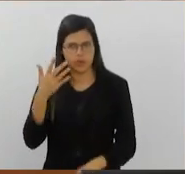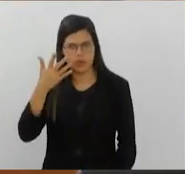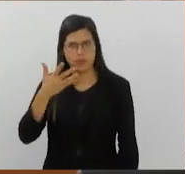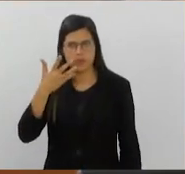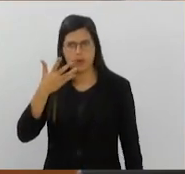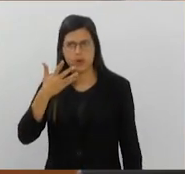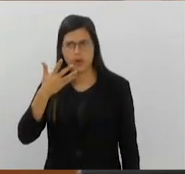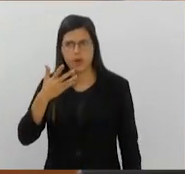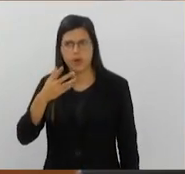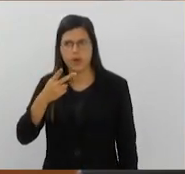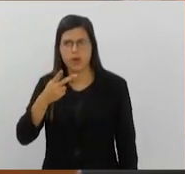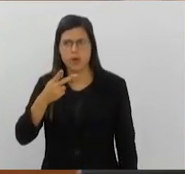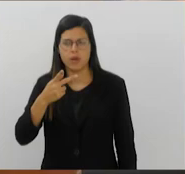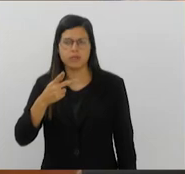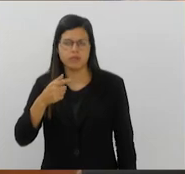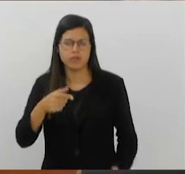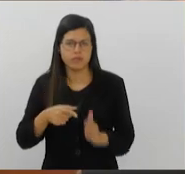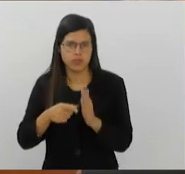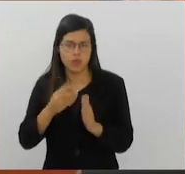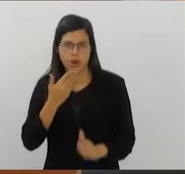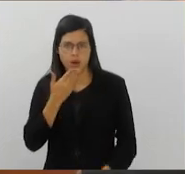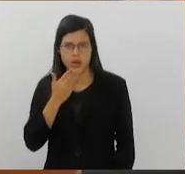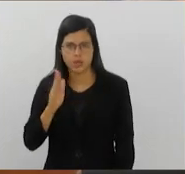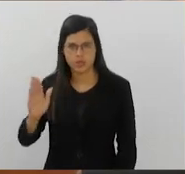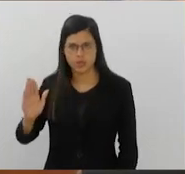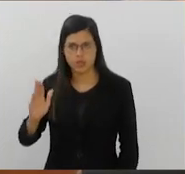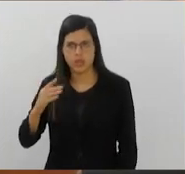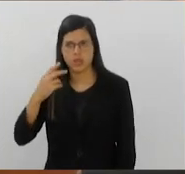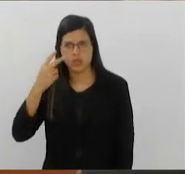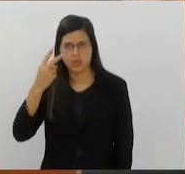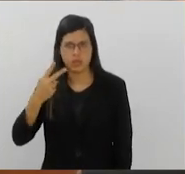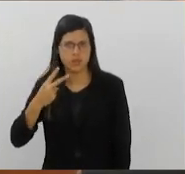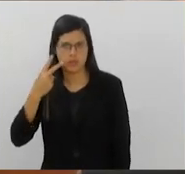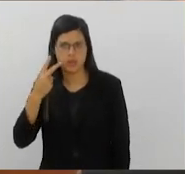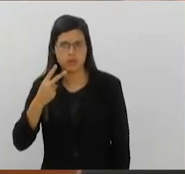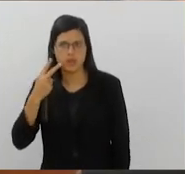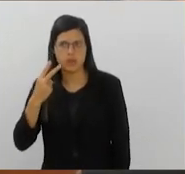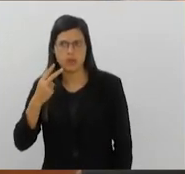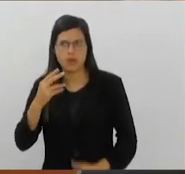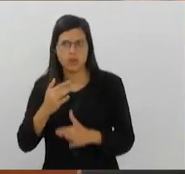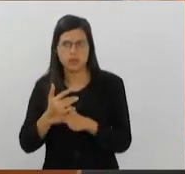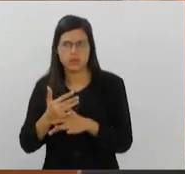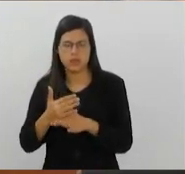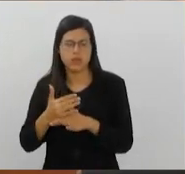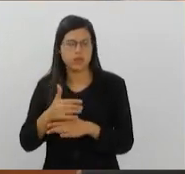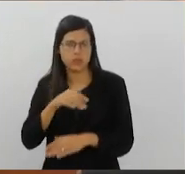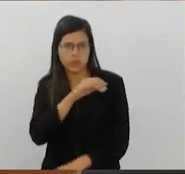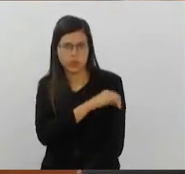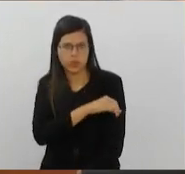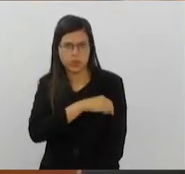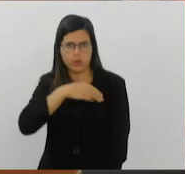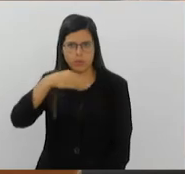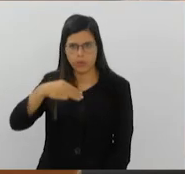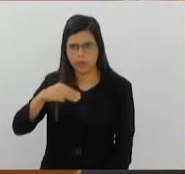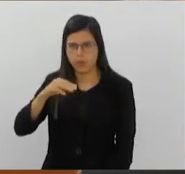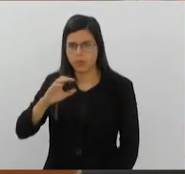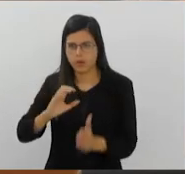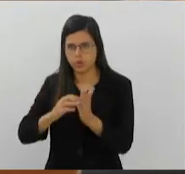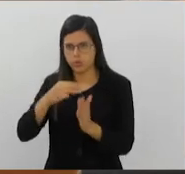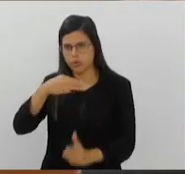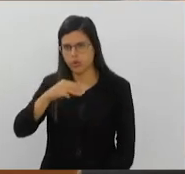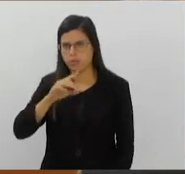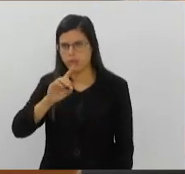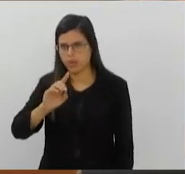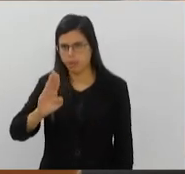sou pré-candidata à vereança do município do Rio de Janeiro pelo MDB e fico muito feliz